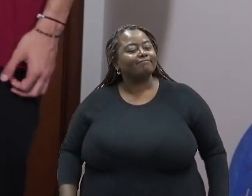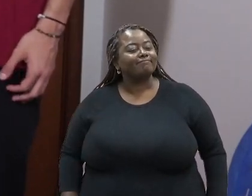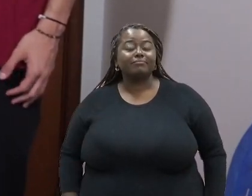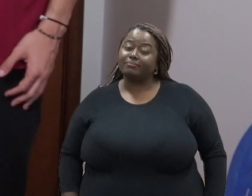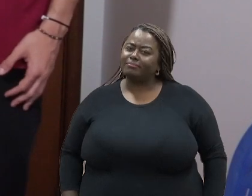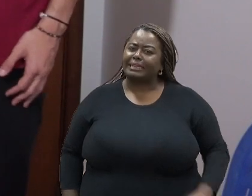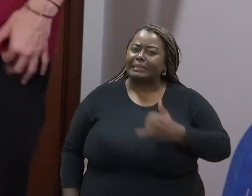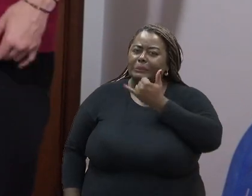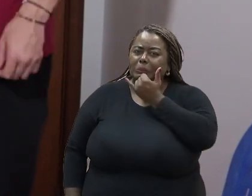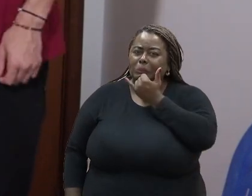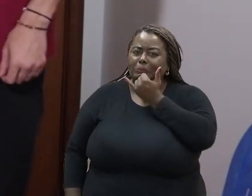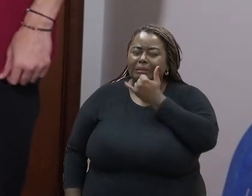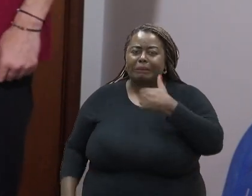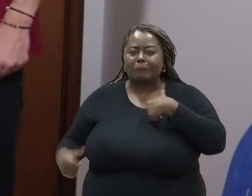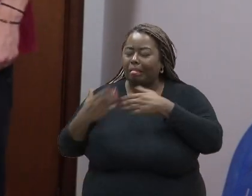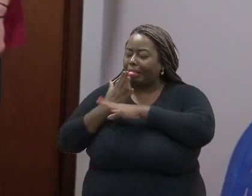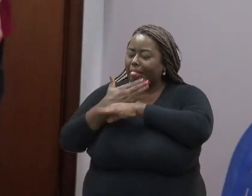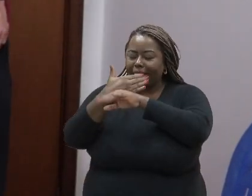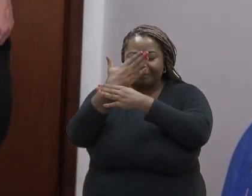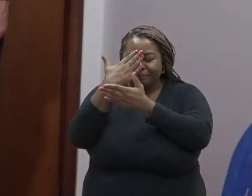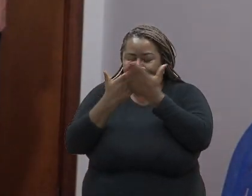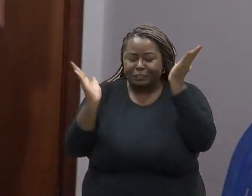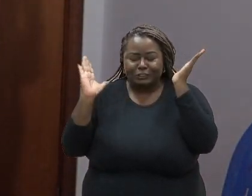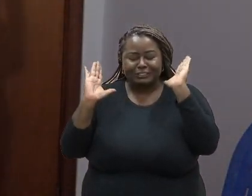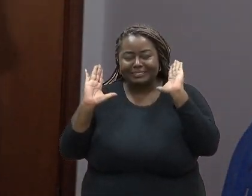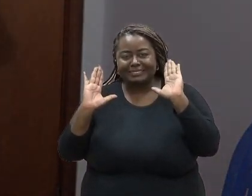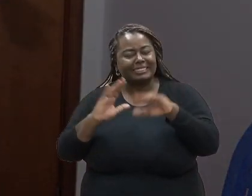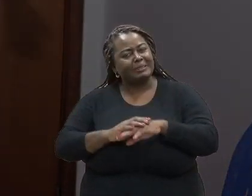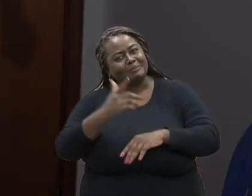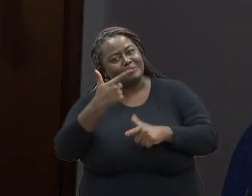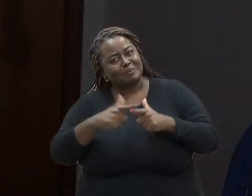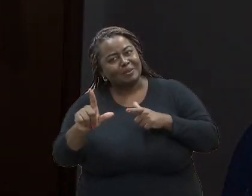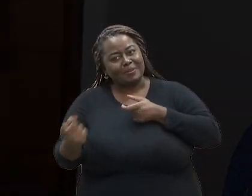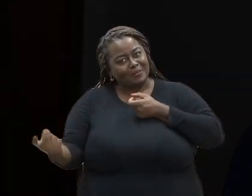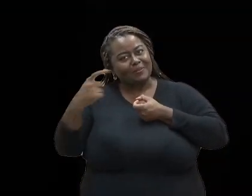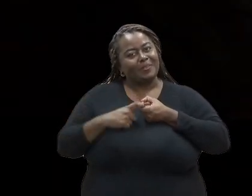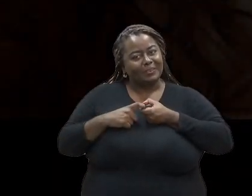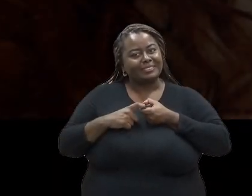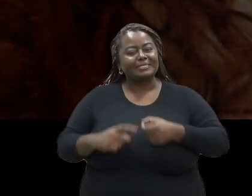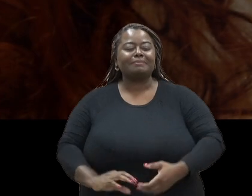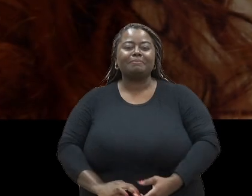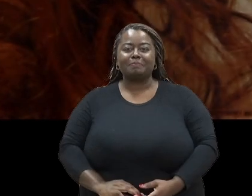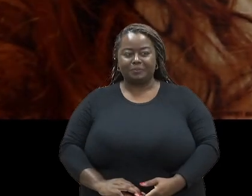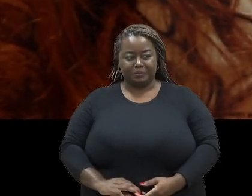Ai, desculpa. Eu perdi. Não tem problema. Volta.